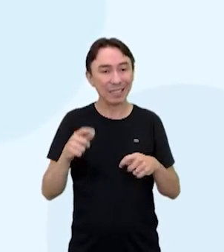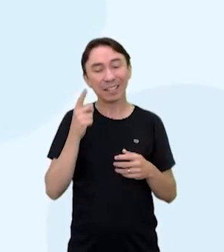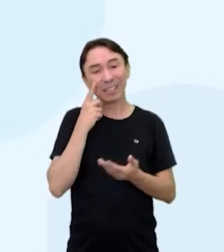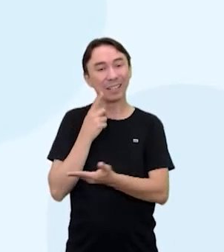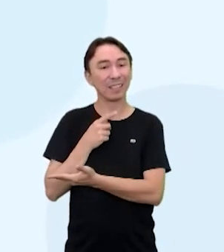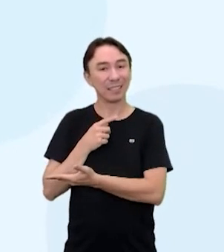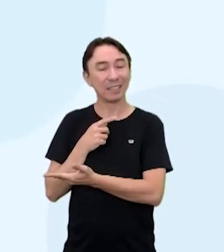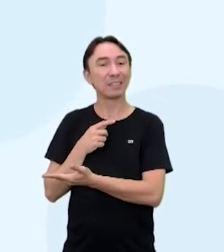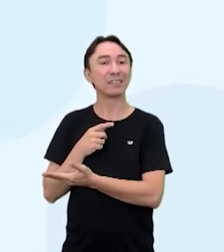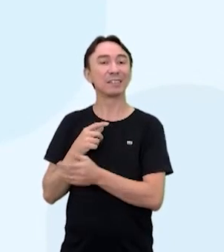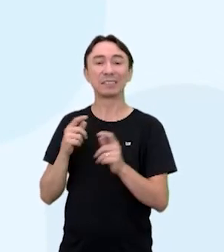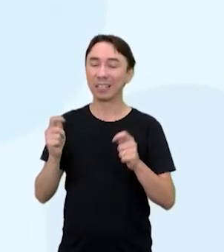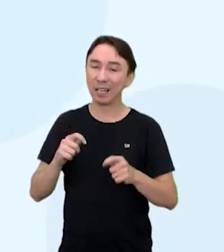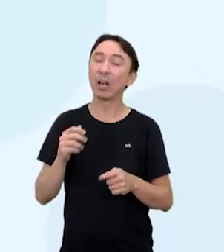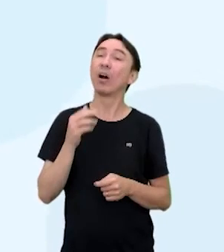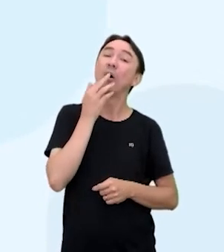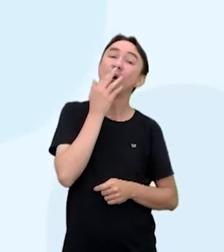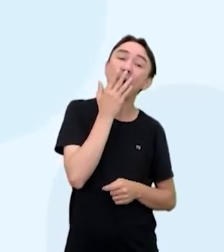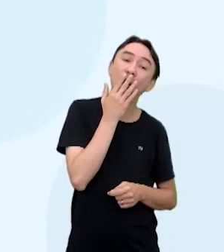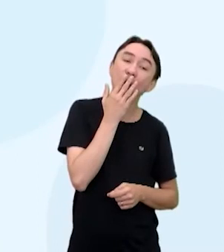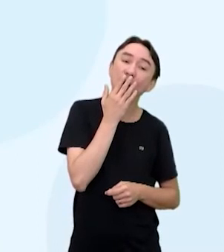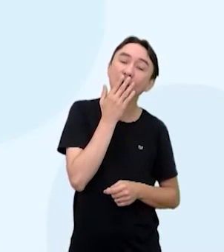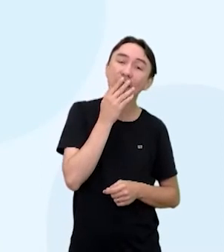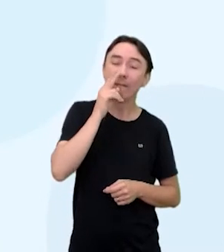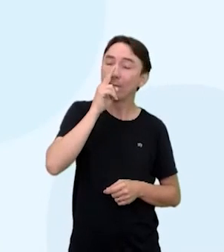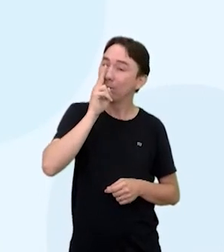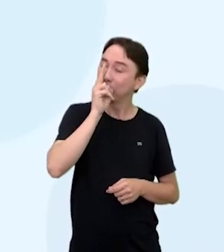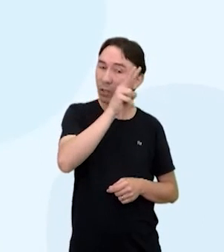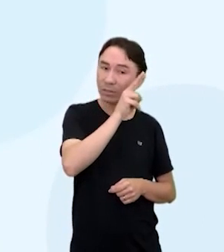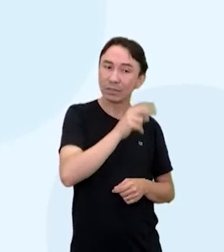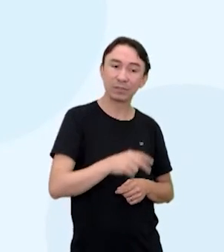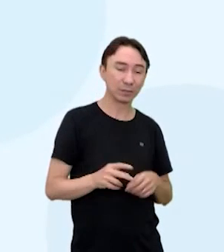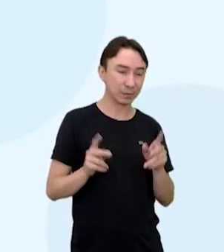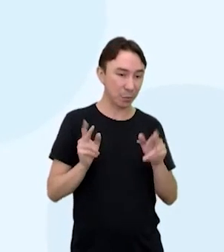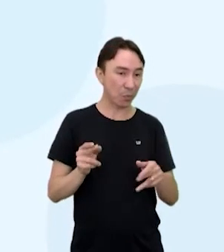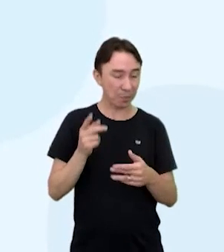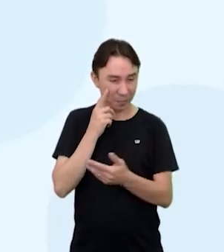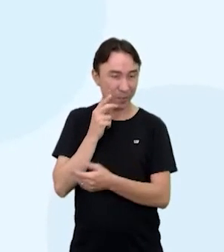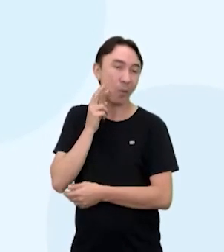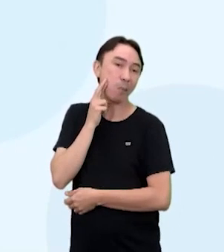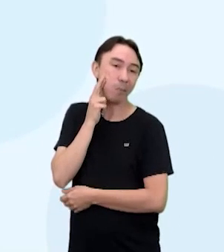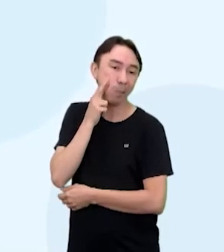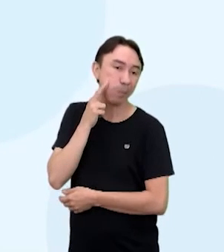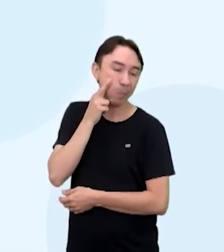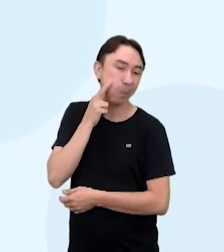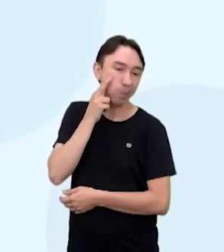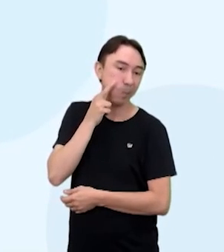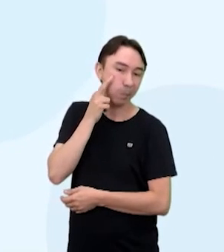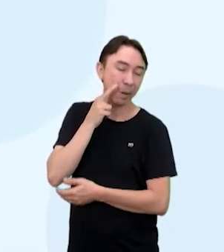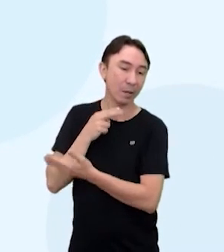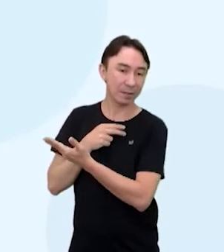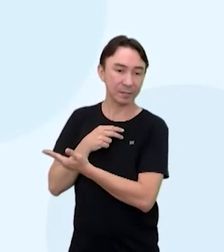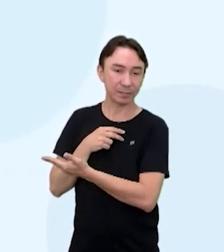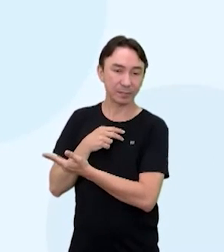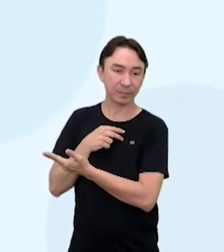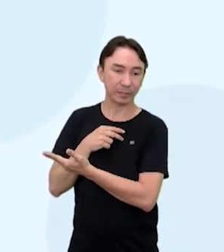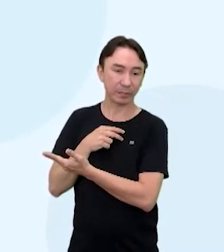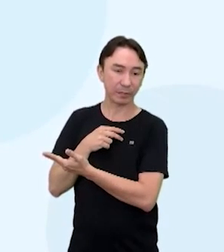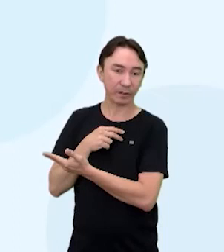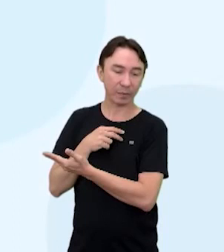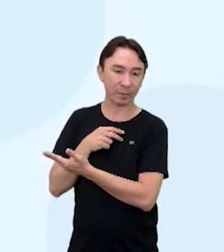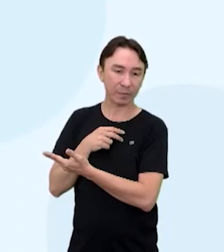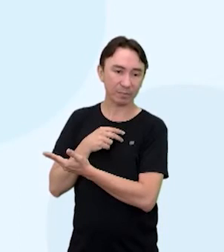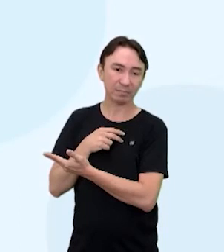cores chapadas, como esse rosa hiper chapado aqui, através da ferramenta do baldinho no Paint, que